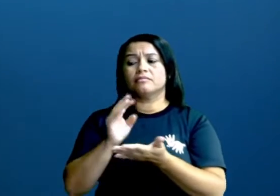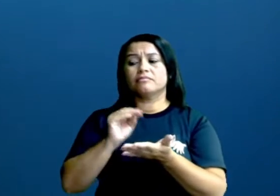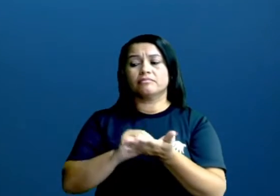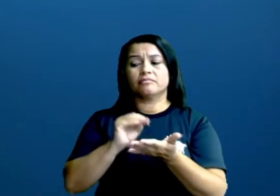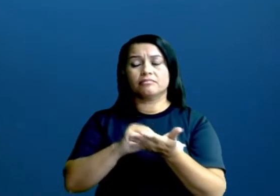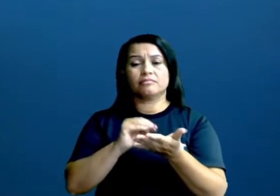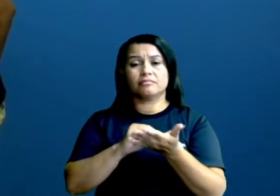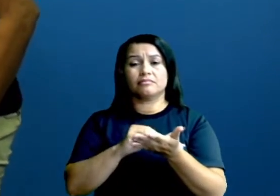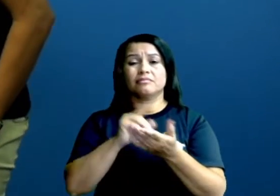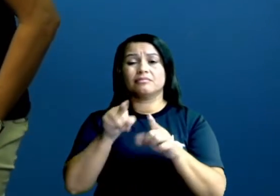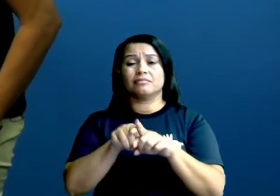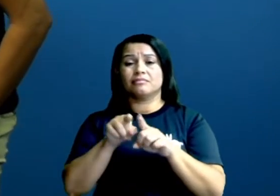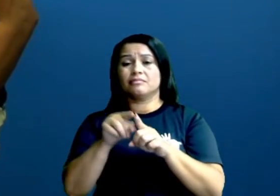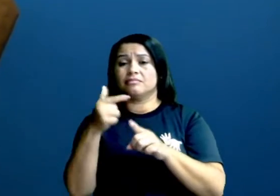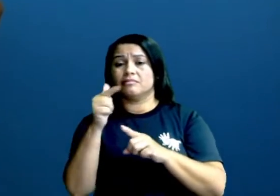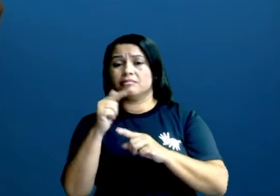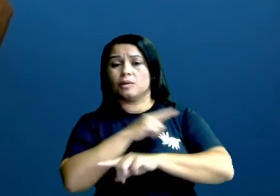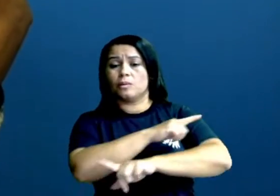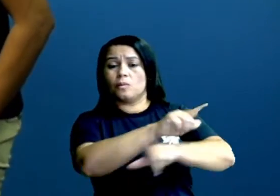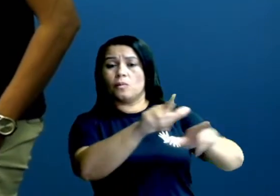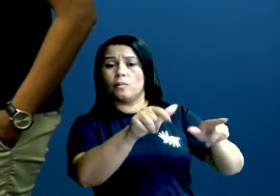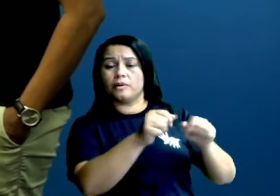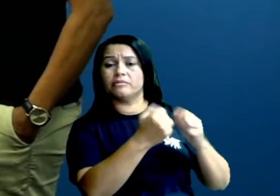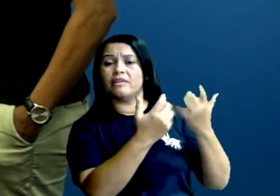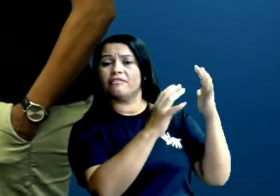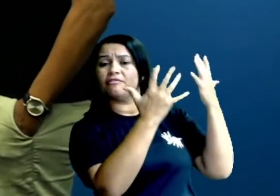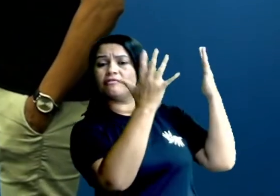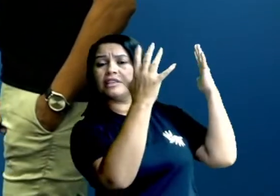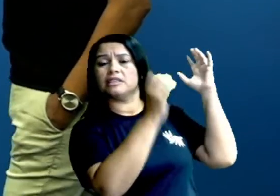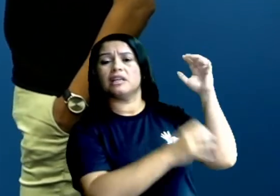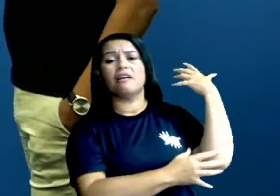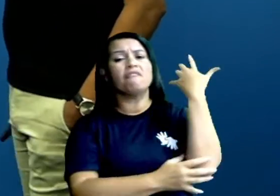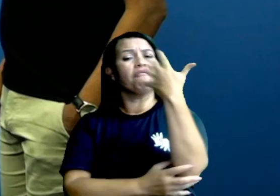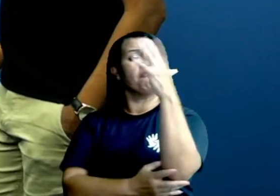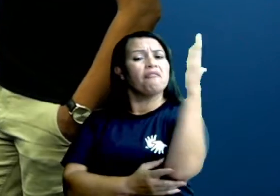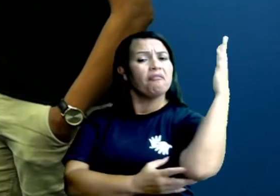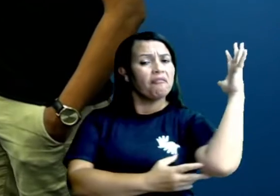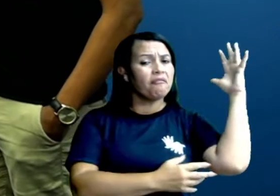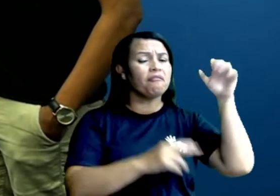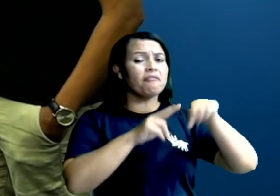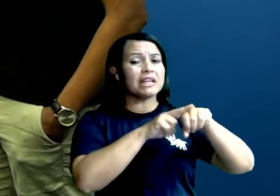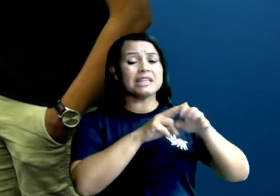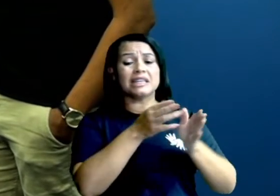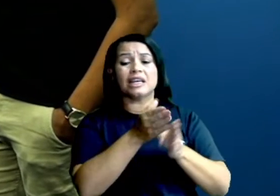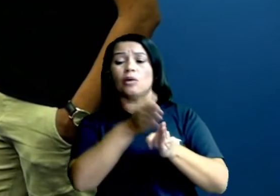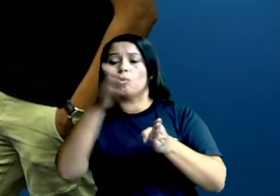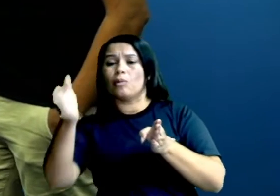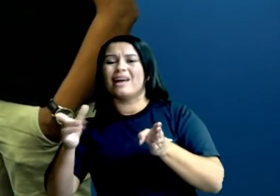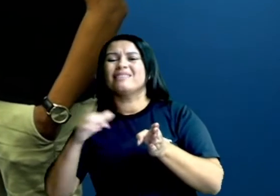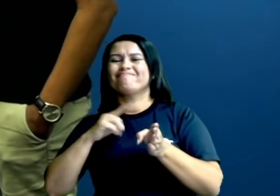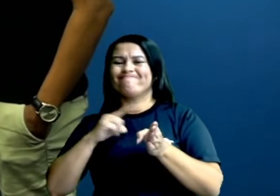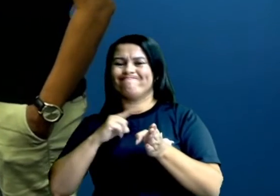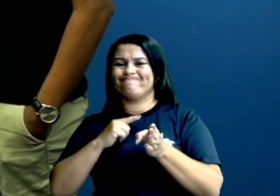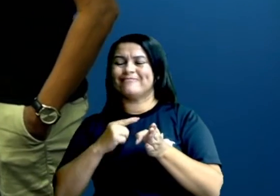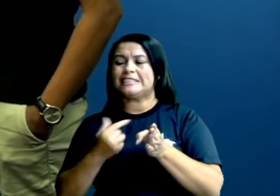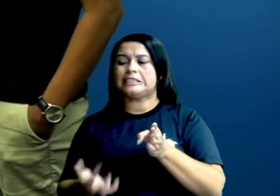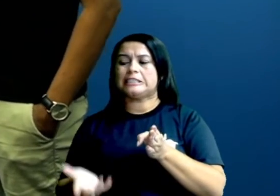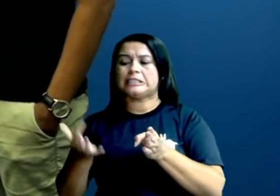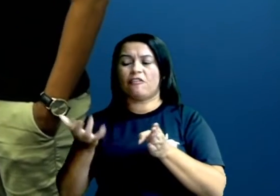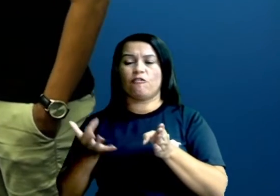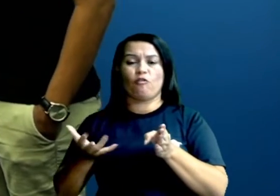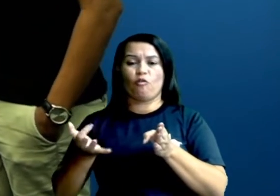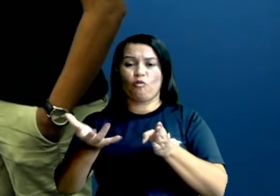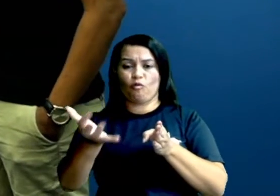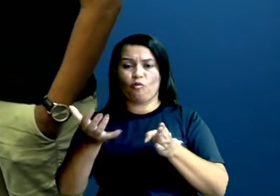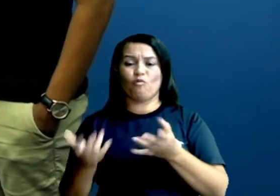pelo fogo, e essa outra área aqui, né, bem destacada aqui, onde o fogo está atuando para a destruição desse bioma, né? Aqui mais uma